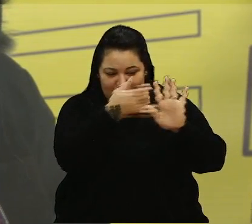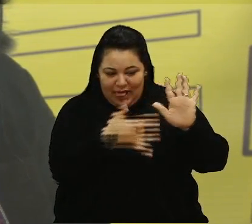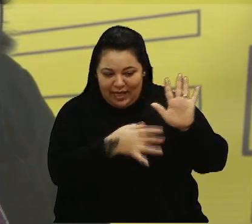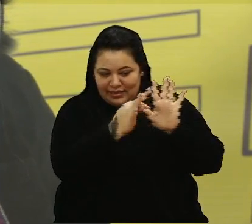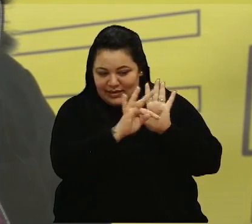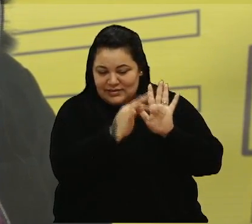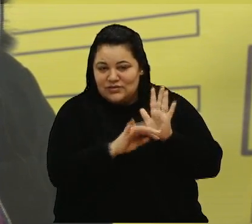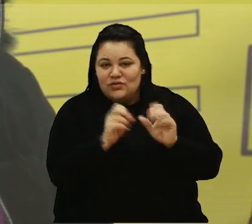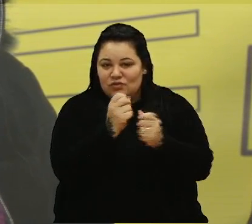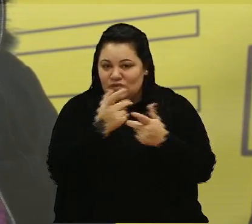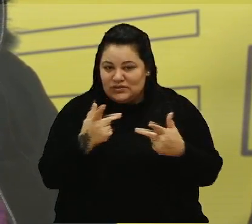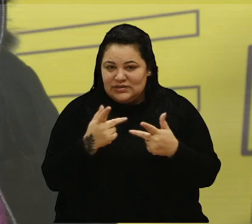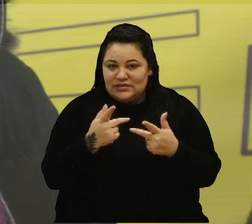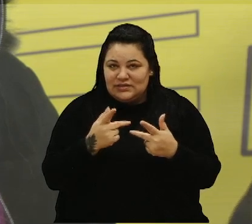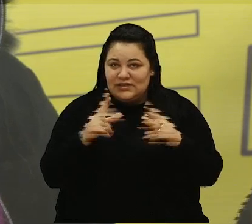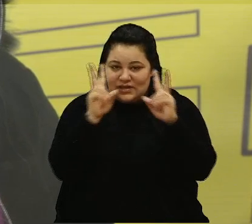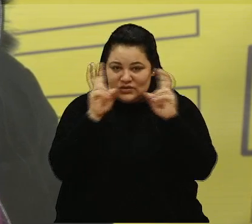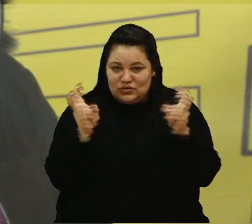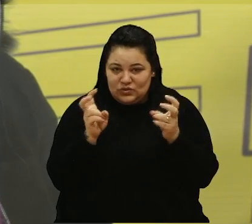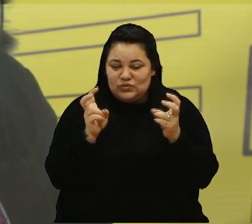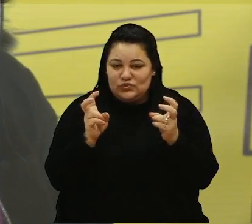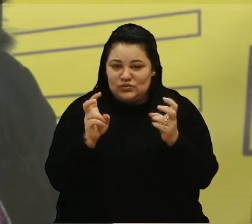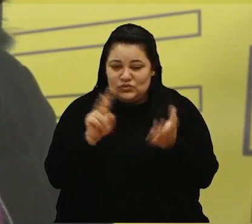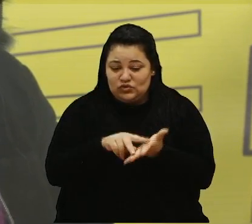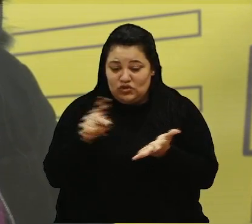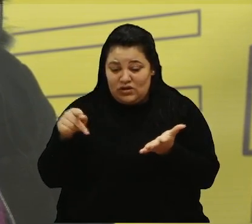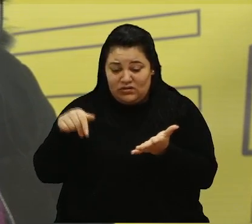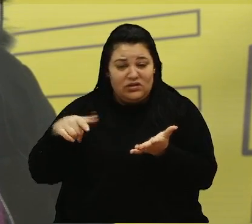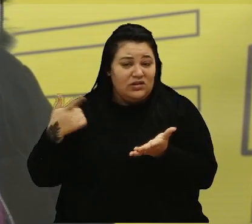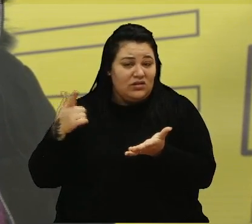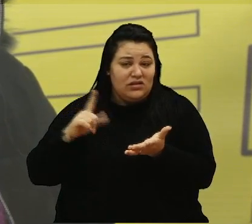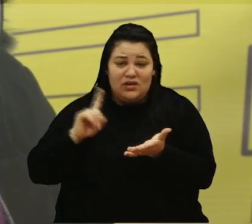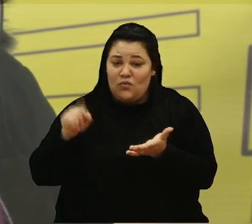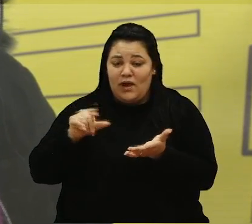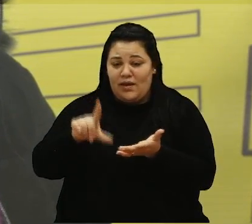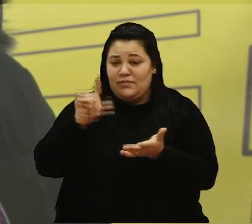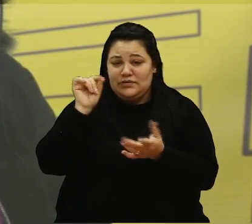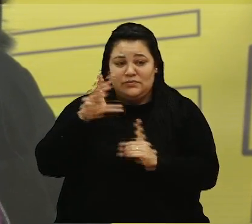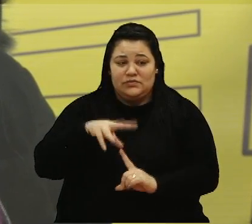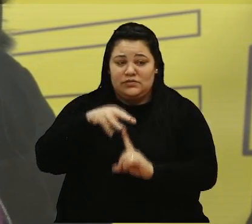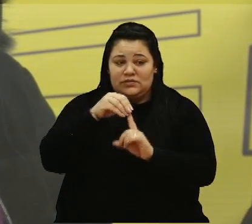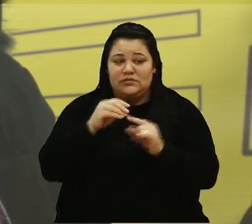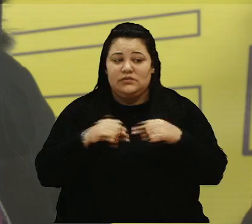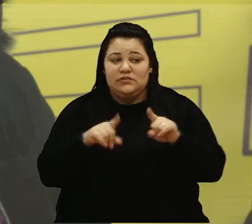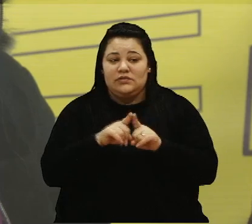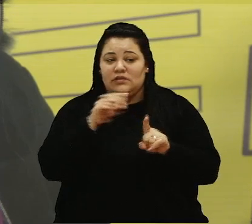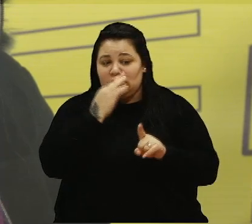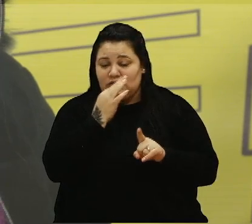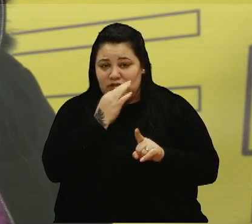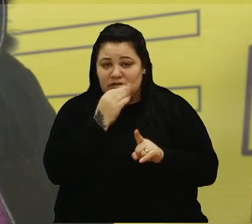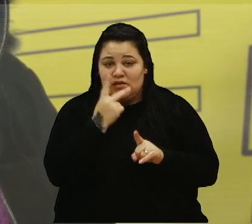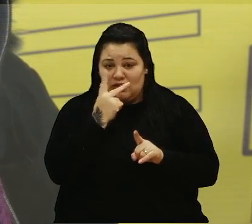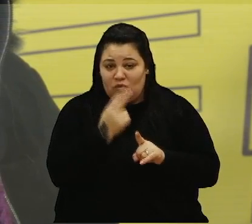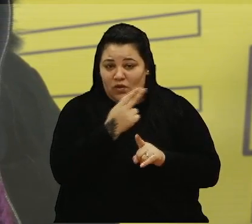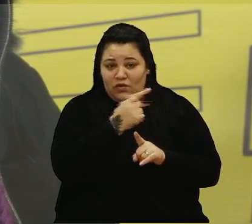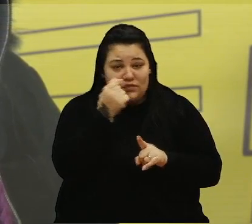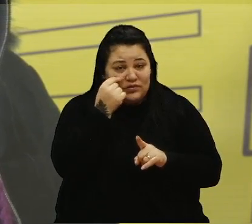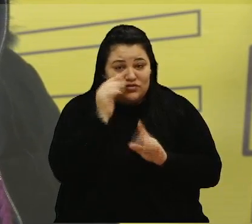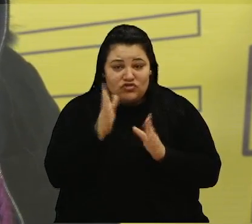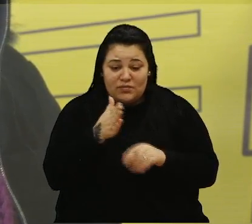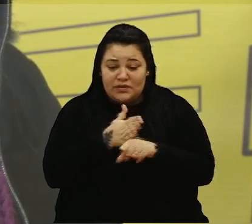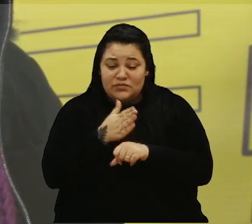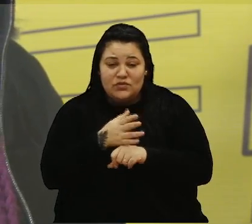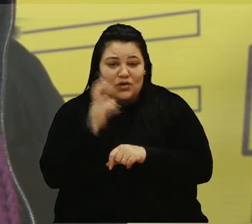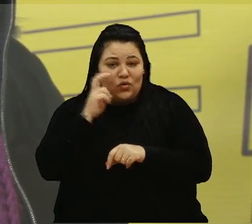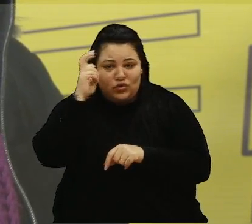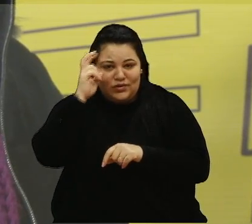matérias de jornais que saíram que não era prioridade para Caxias. E ele pode discordar, até porque, como o vereador Friso citou hoje, ele já foi da cultura e tal, então não